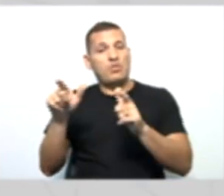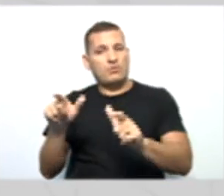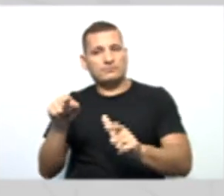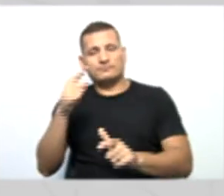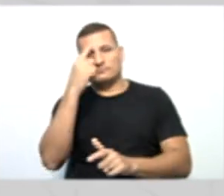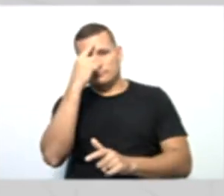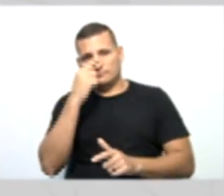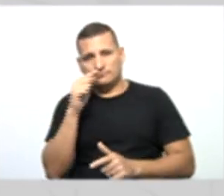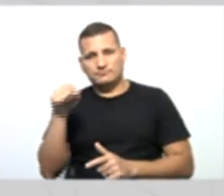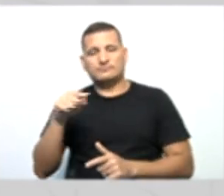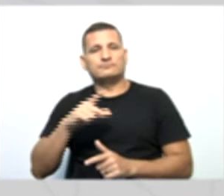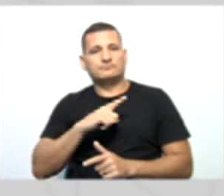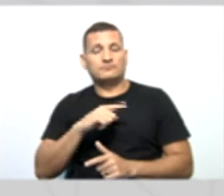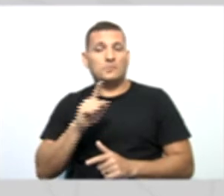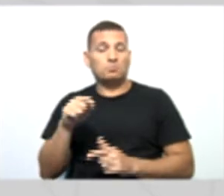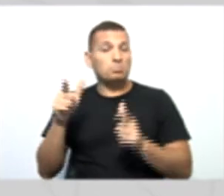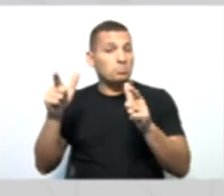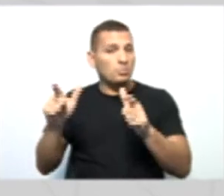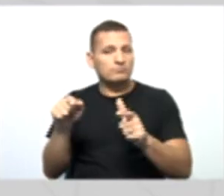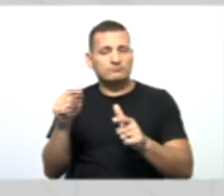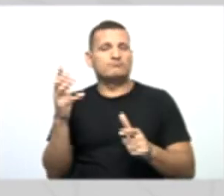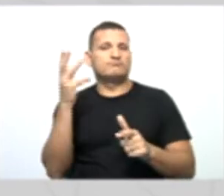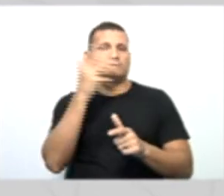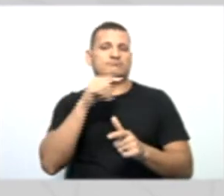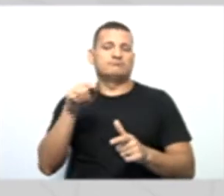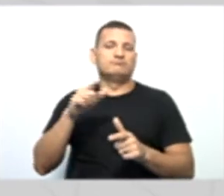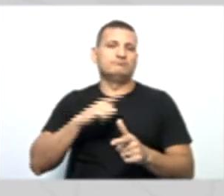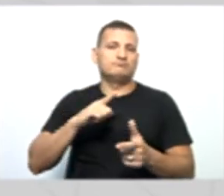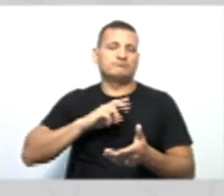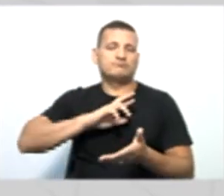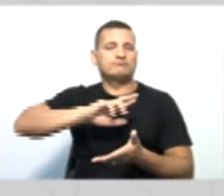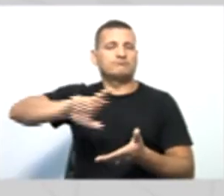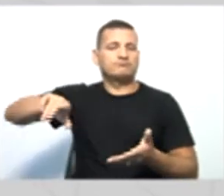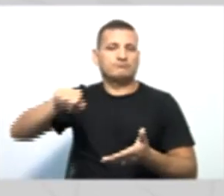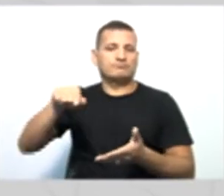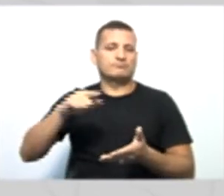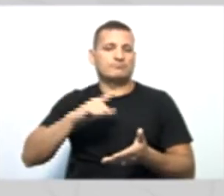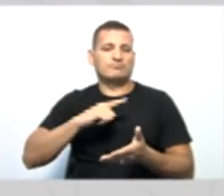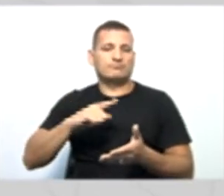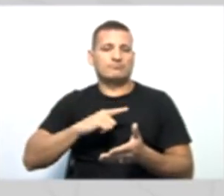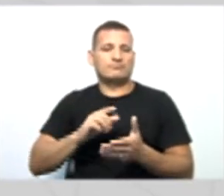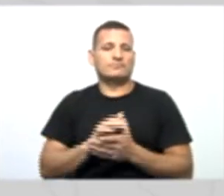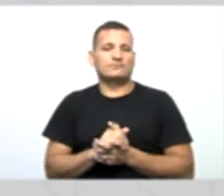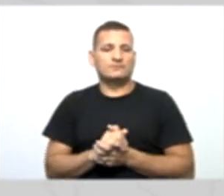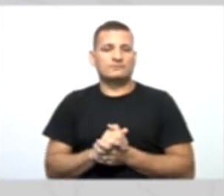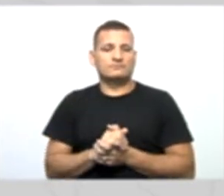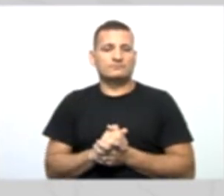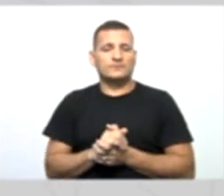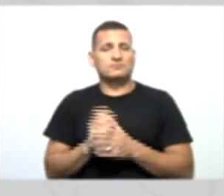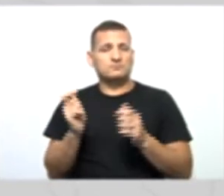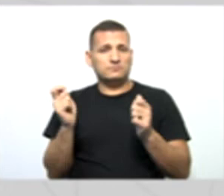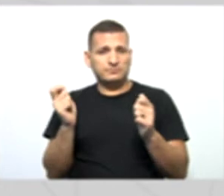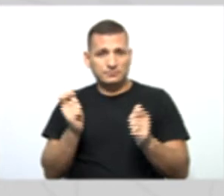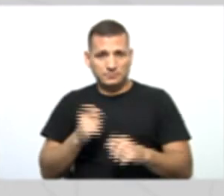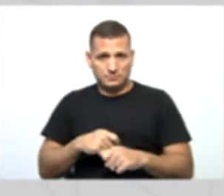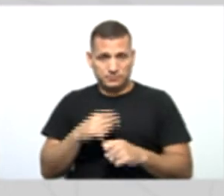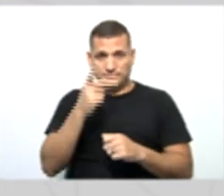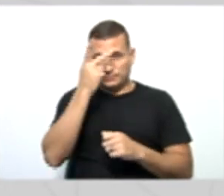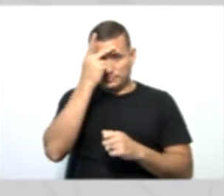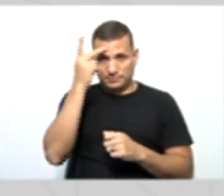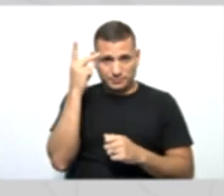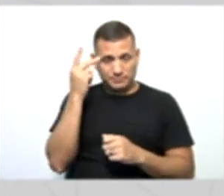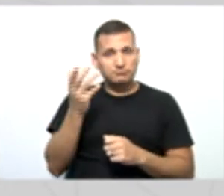local. É um local bonito, onde tem vários itens, né, que possivelmente as pessoas